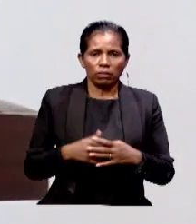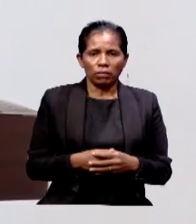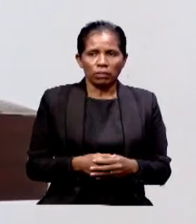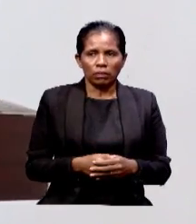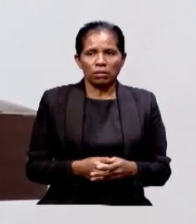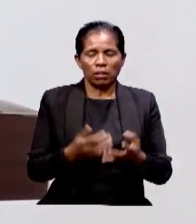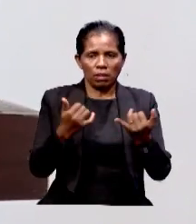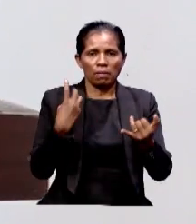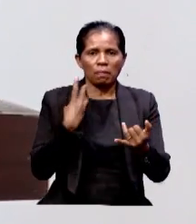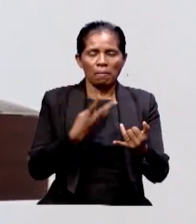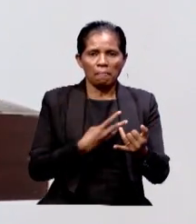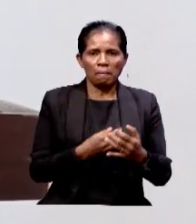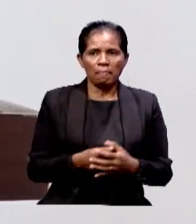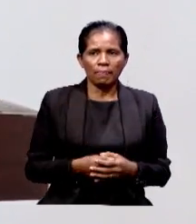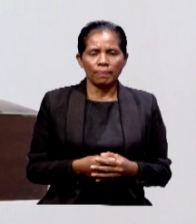Agora está a fase